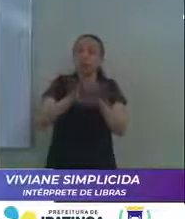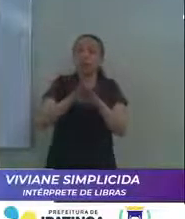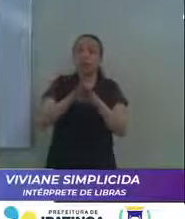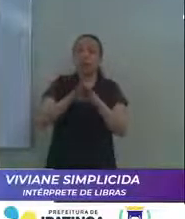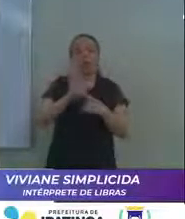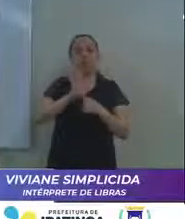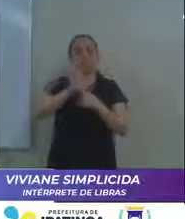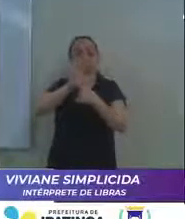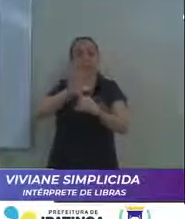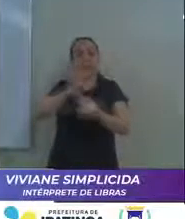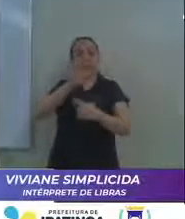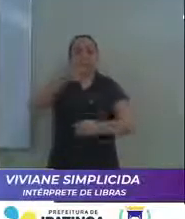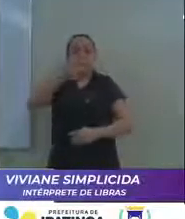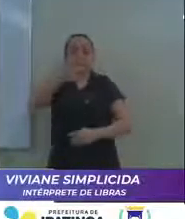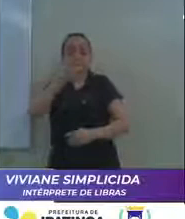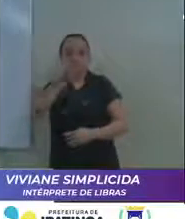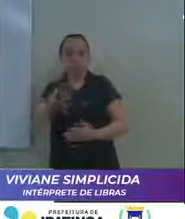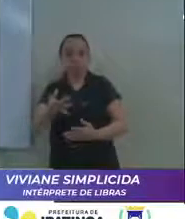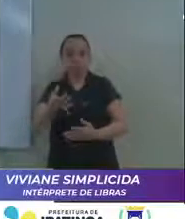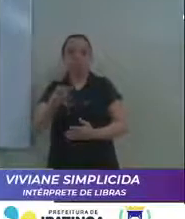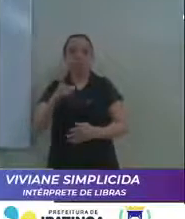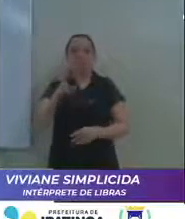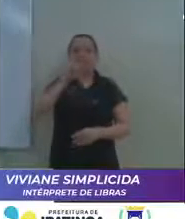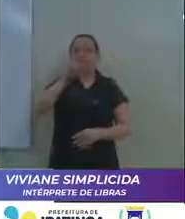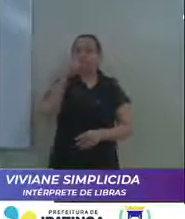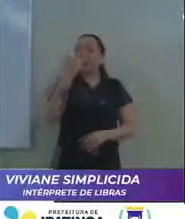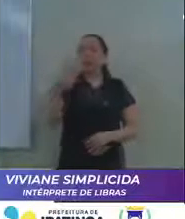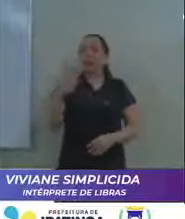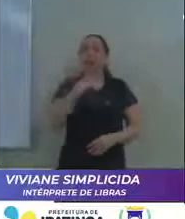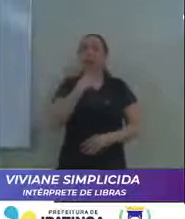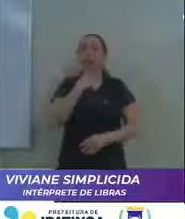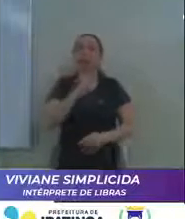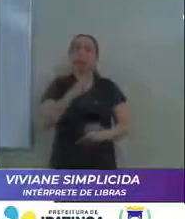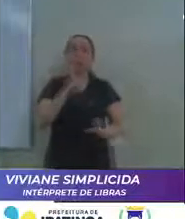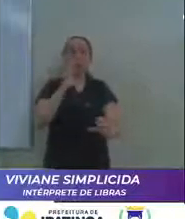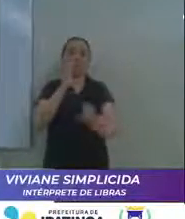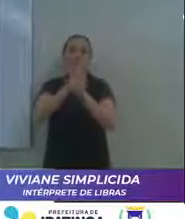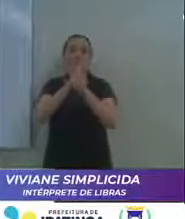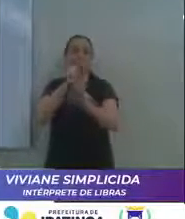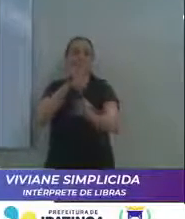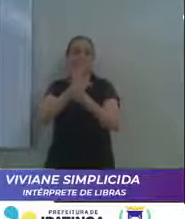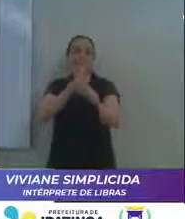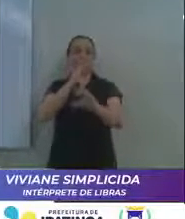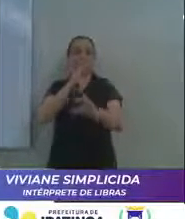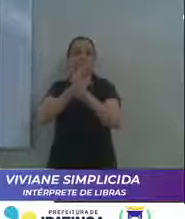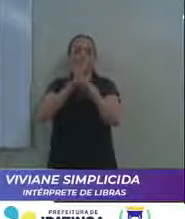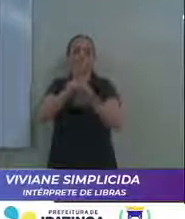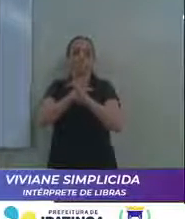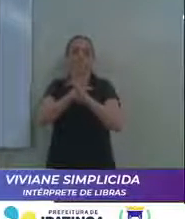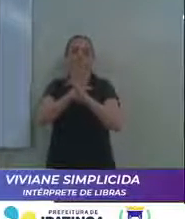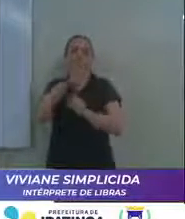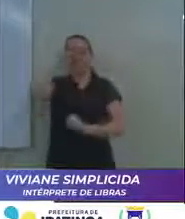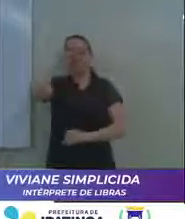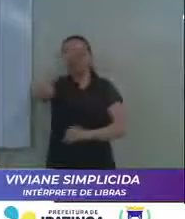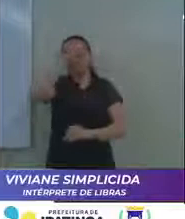expressar. Imagina se a gente não tivesse voz. A nossa comunicação seria muito mais difícil,